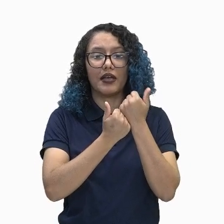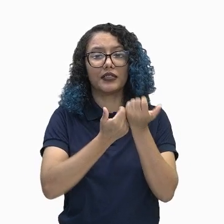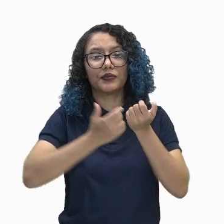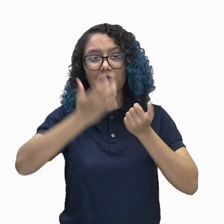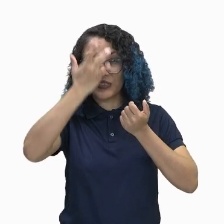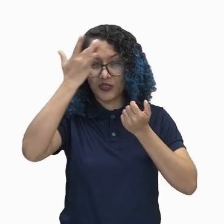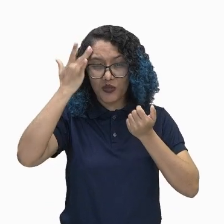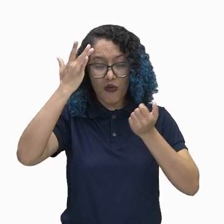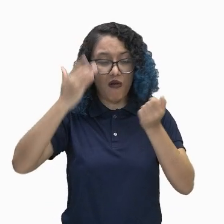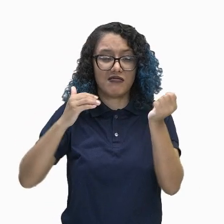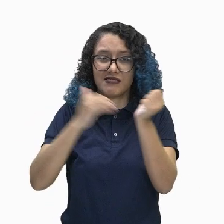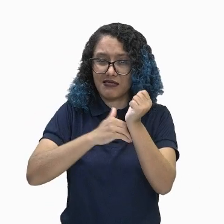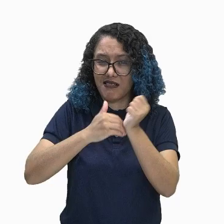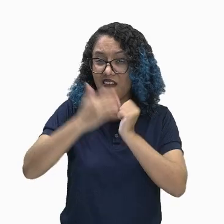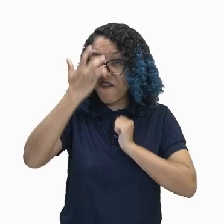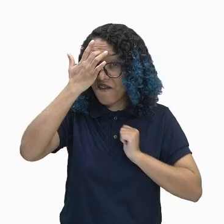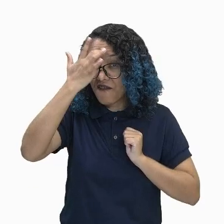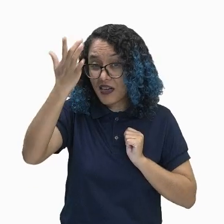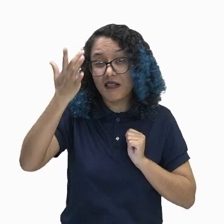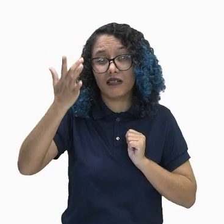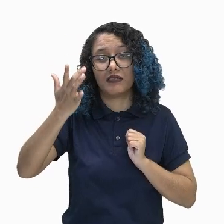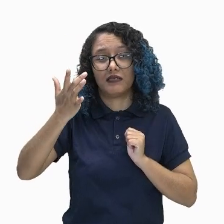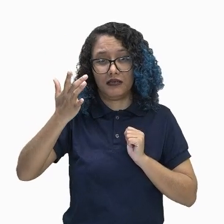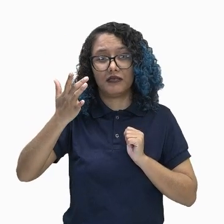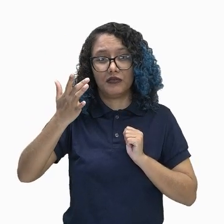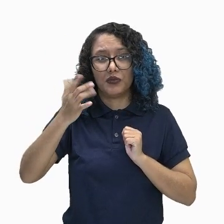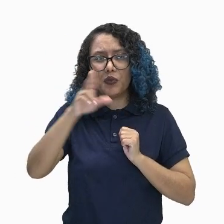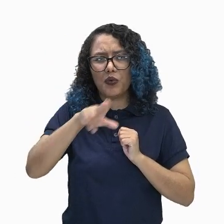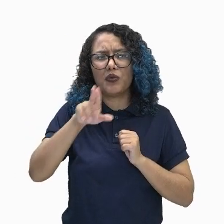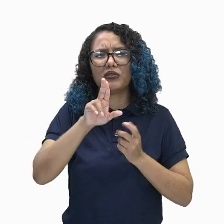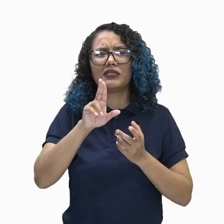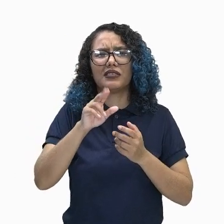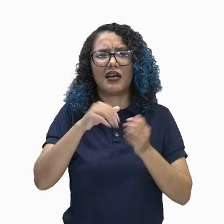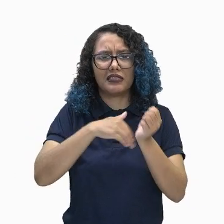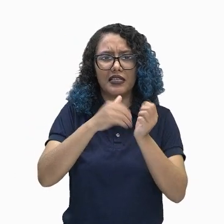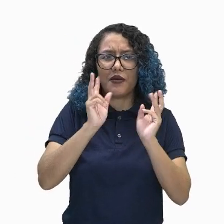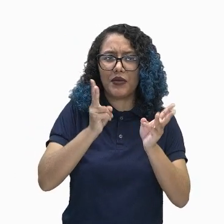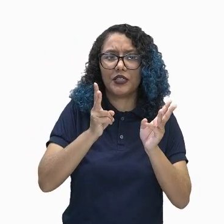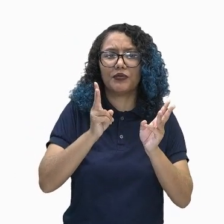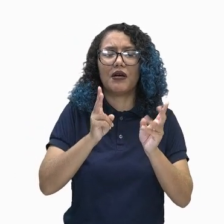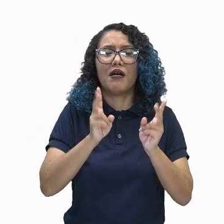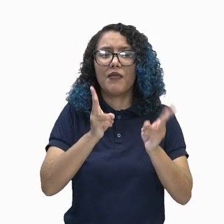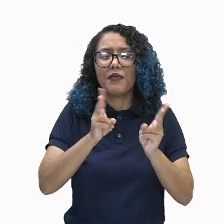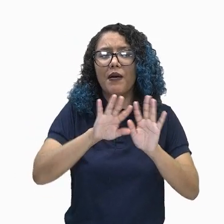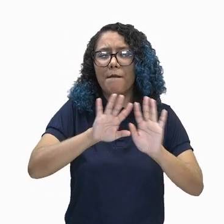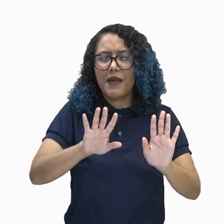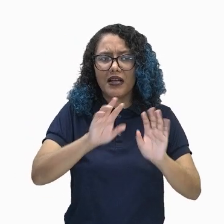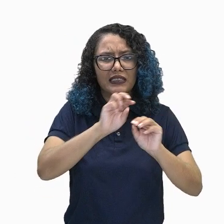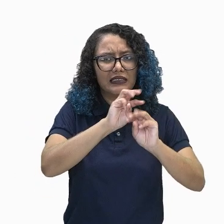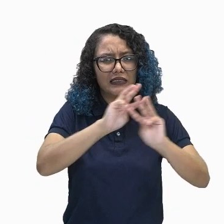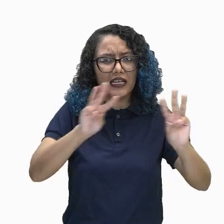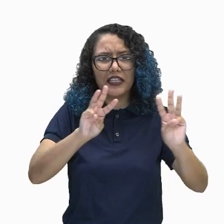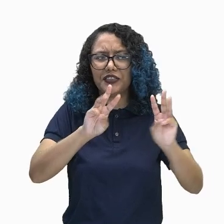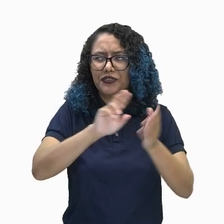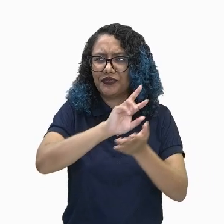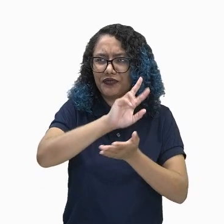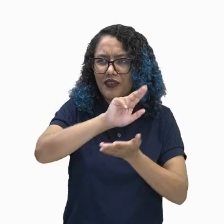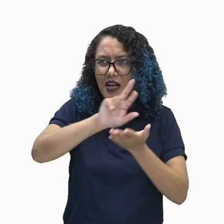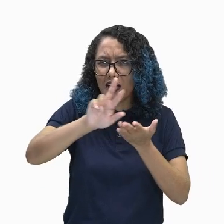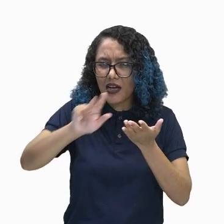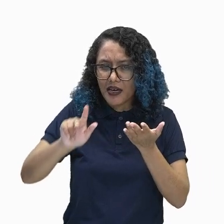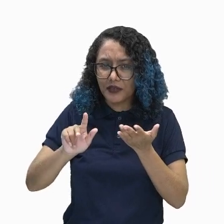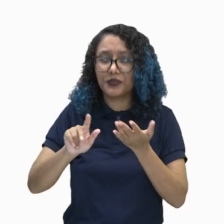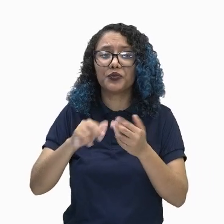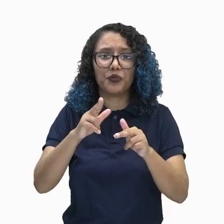fáceis, certo? Para as pessoas, ou a mesma senha em diversos sites. Isso acaba tornando a possibilidade de fraude muito